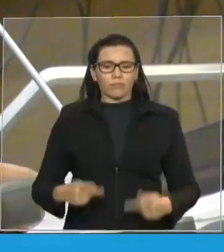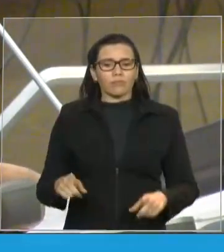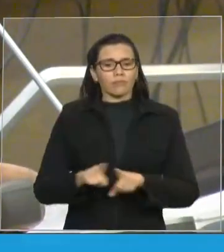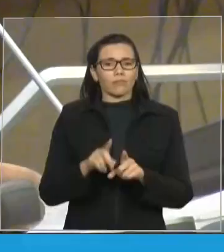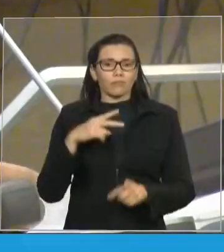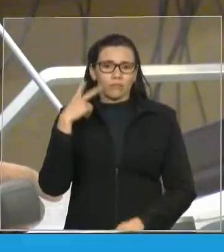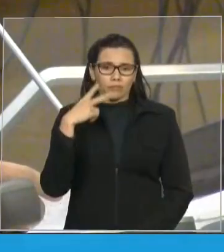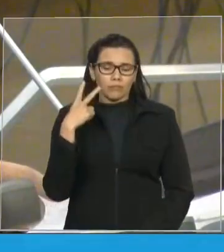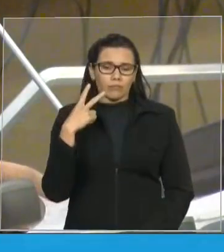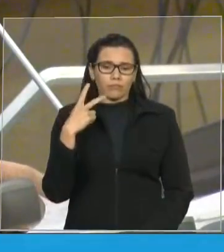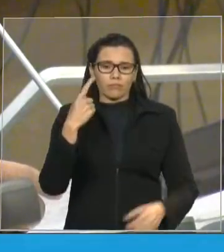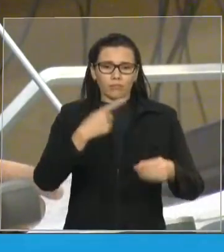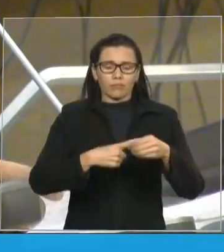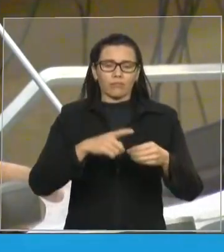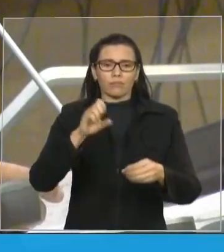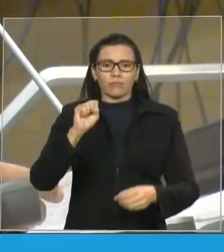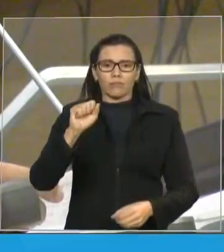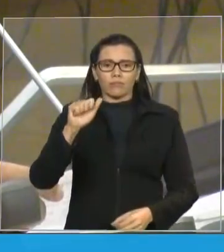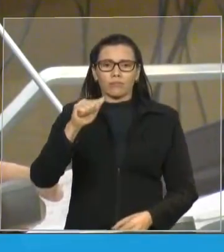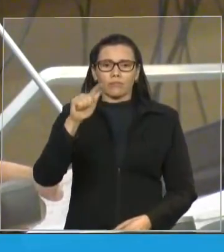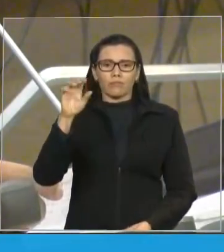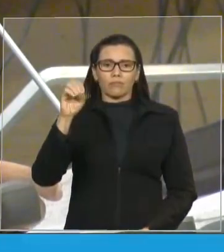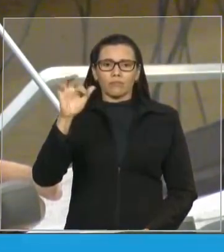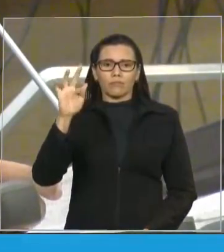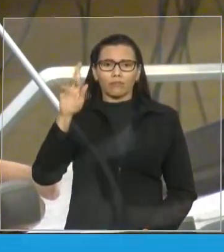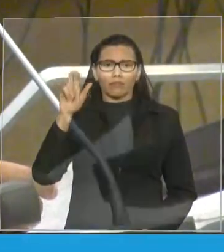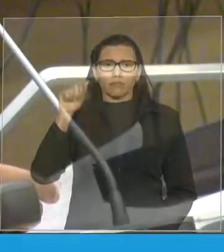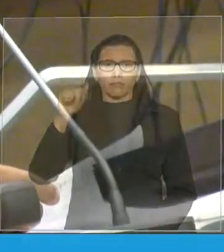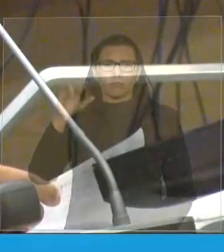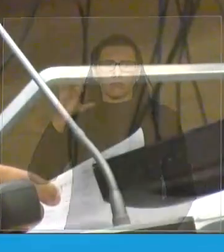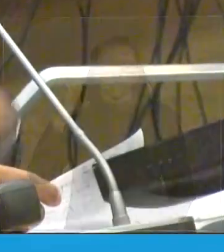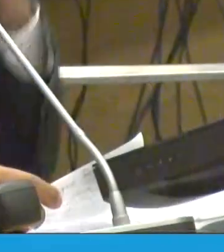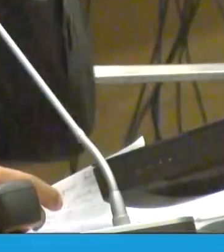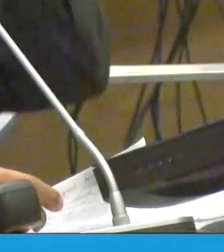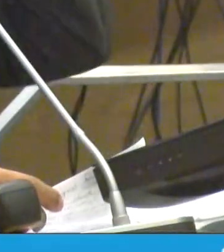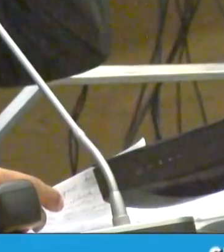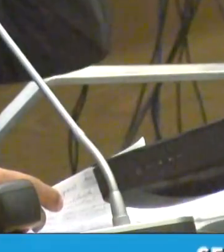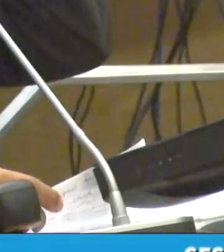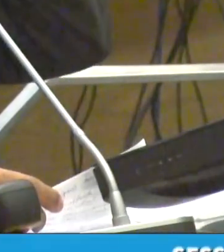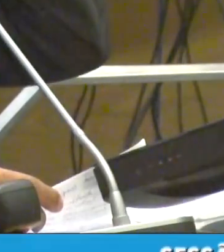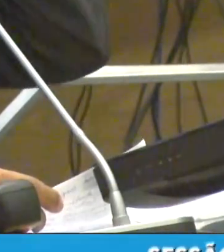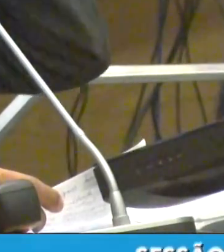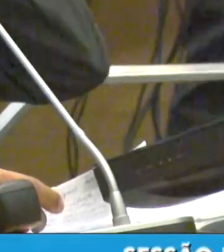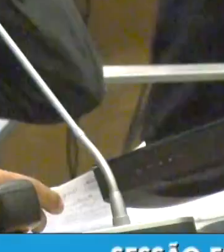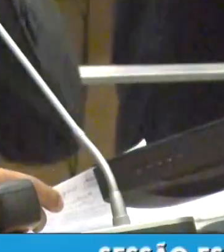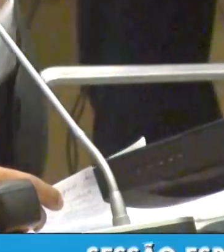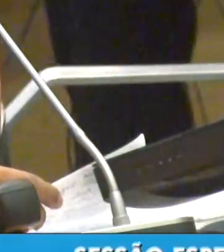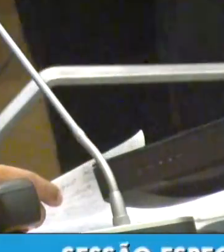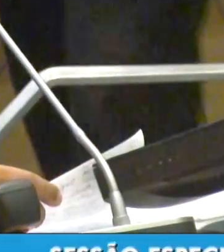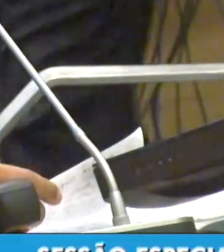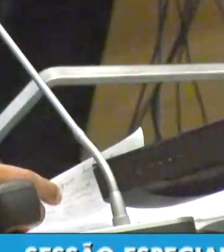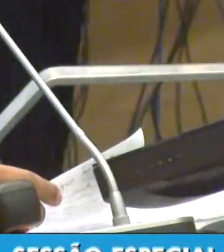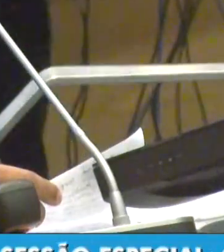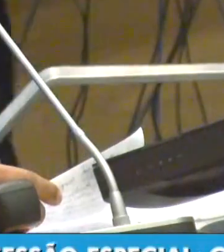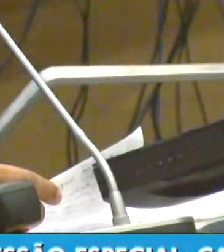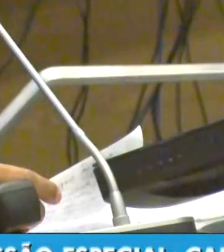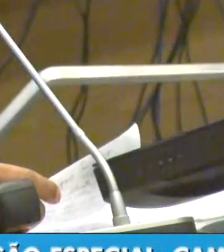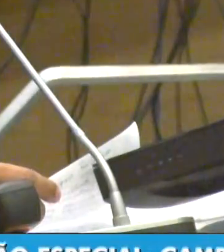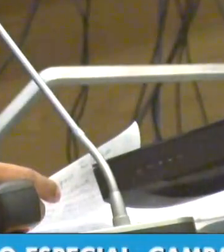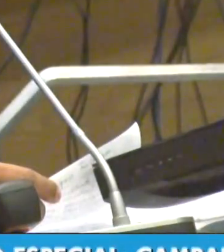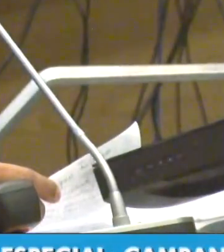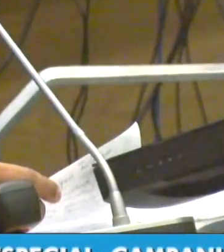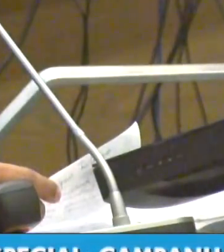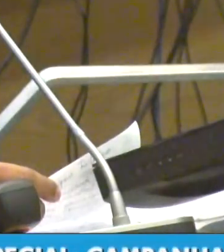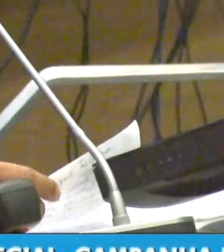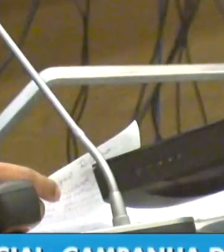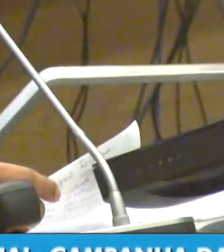de São Francisco do Brejão, Cristina Figueira, de Padre Gutenberg Feitosa, que é diretor